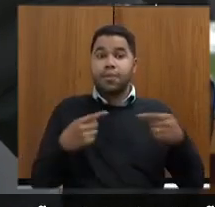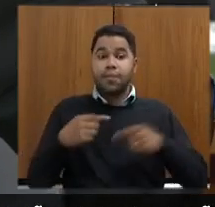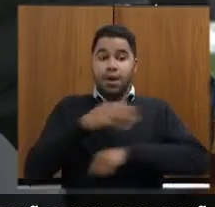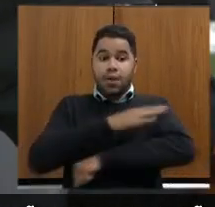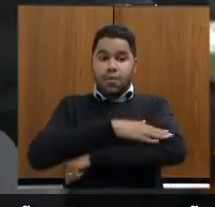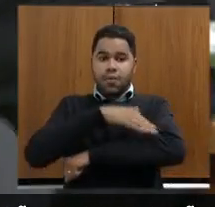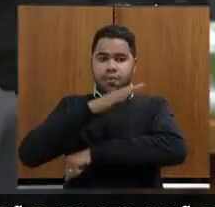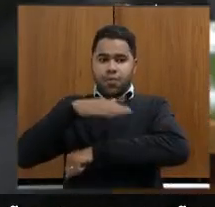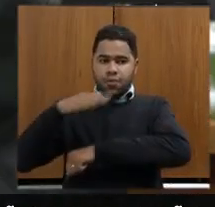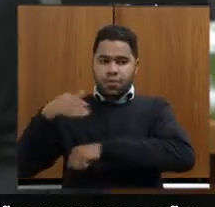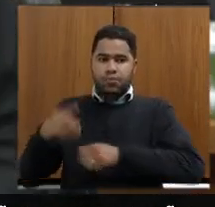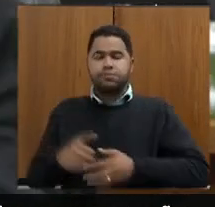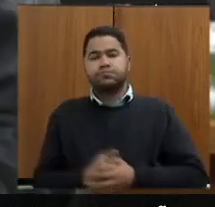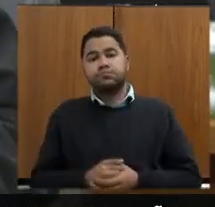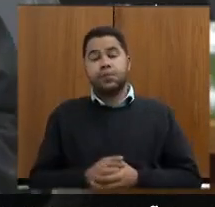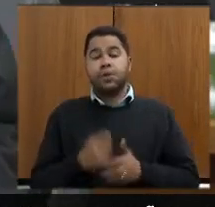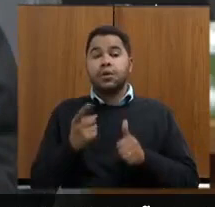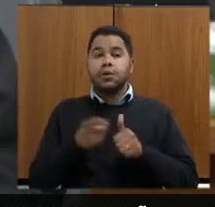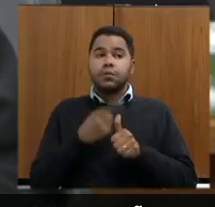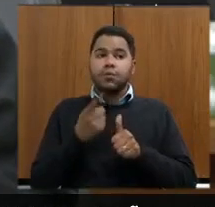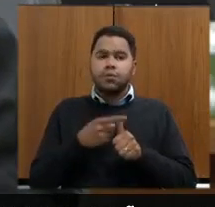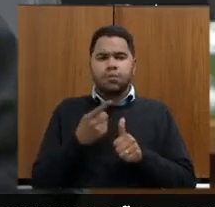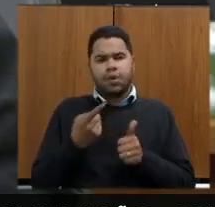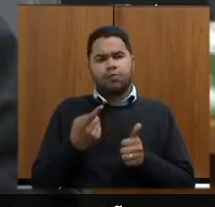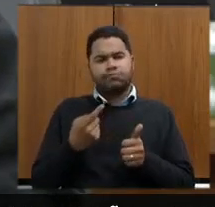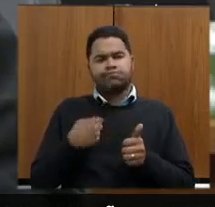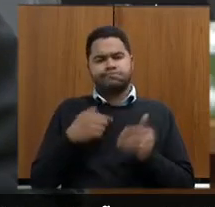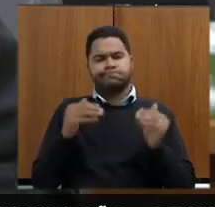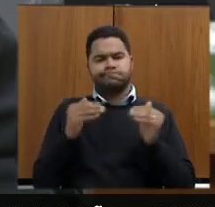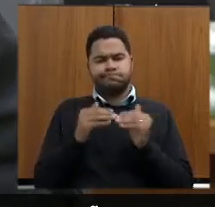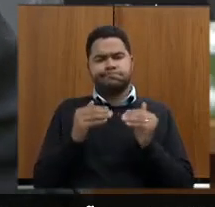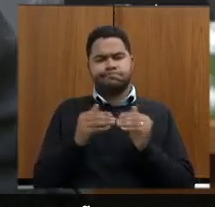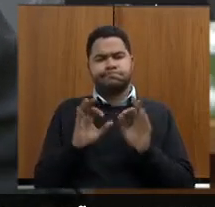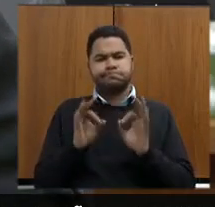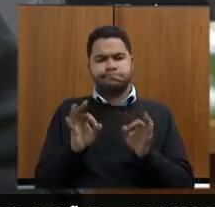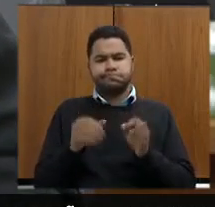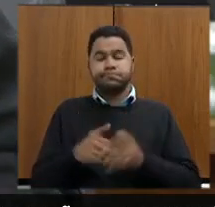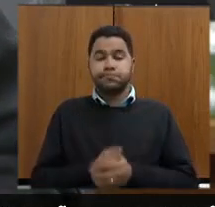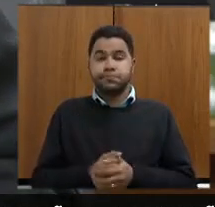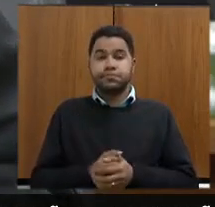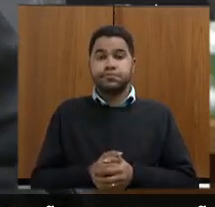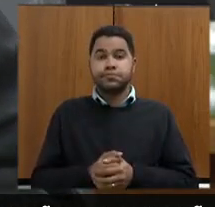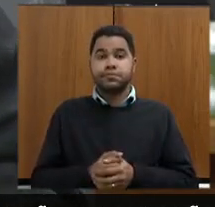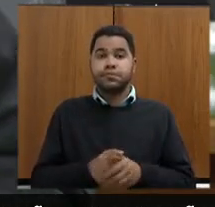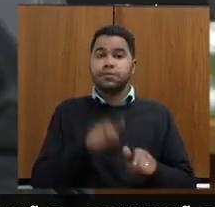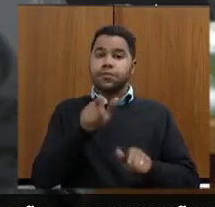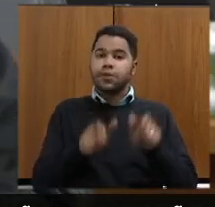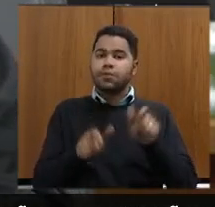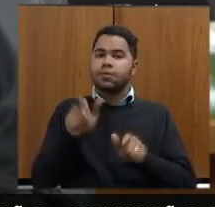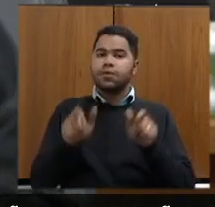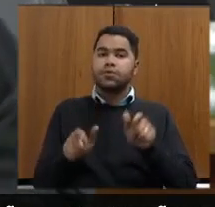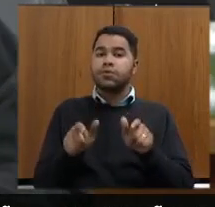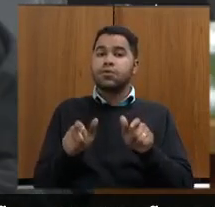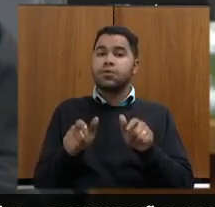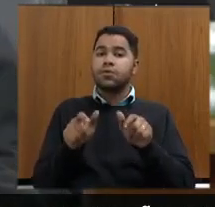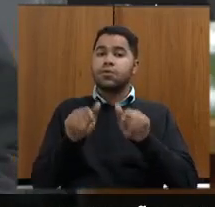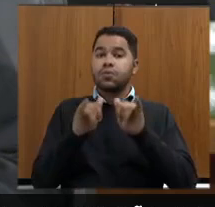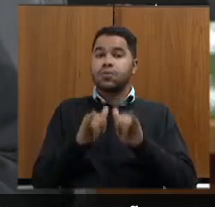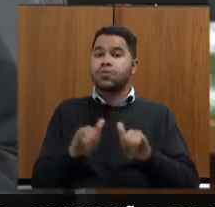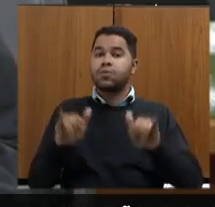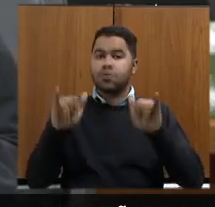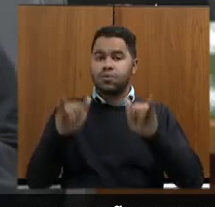de Brumadinho é primeiro queria concordar com aqueles que mencionaram